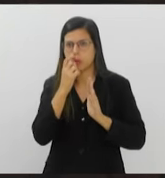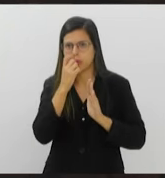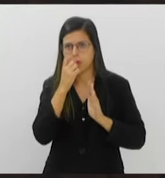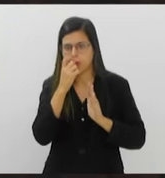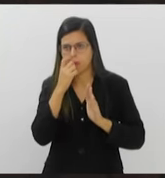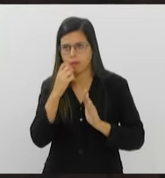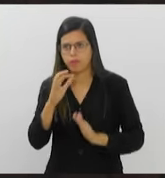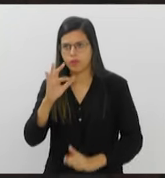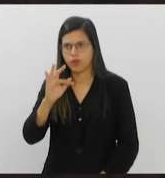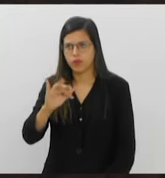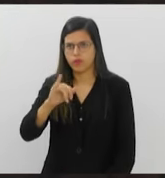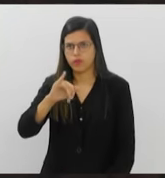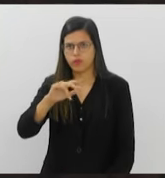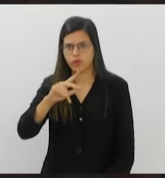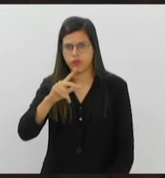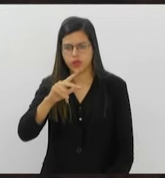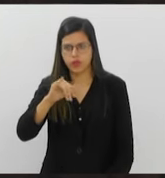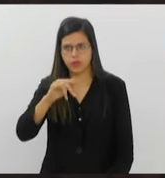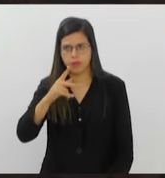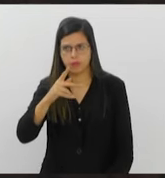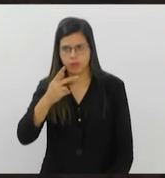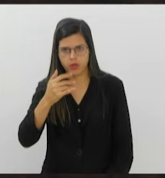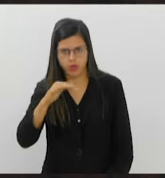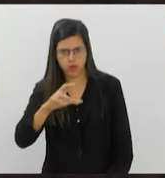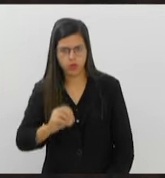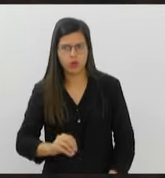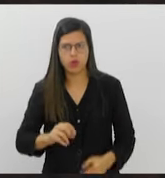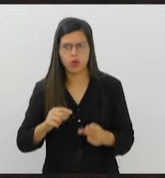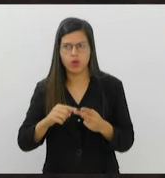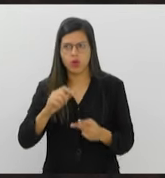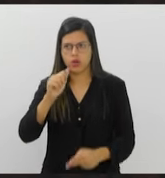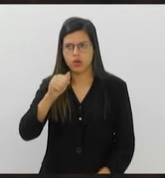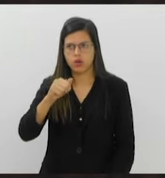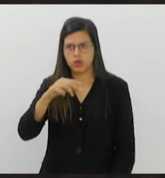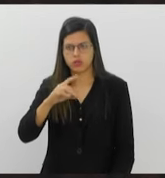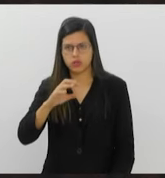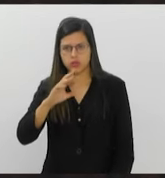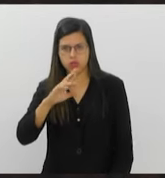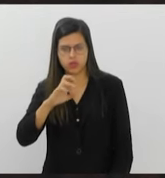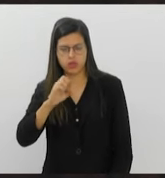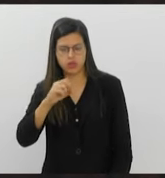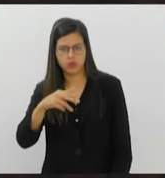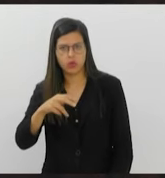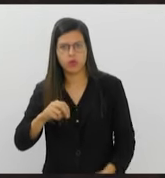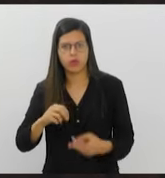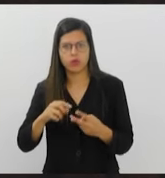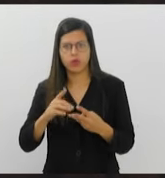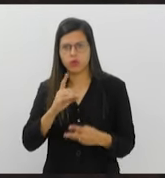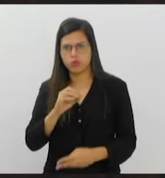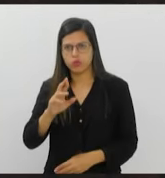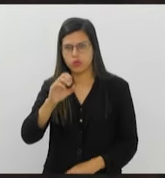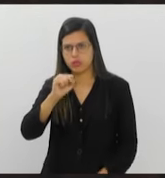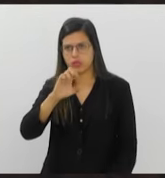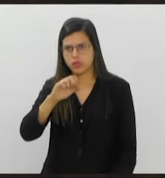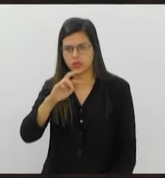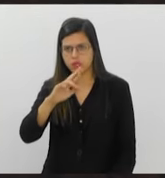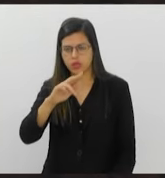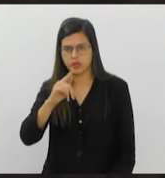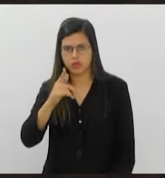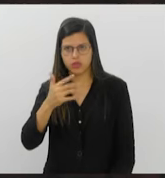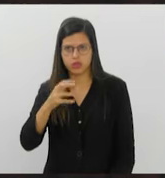Filipinho Raves, Dr. Pedro Ricardo, Anderson Moraes e Dr. Serginho. Em discussão.